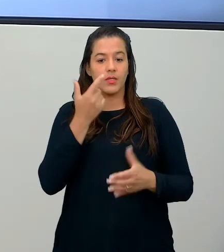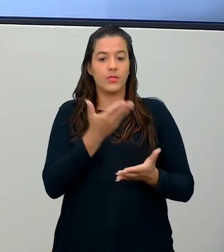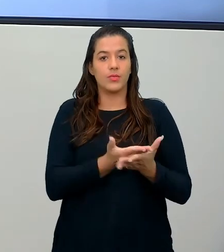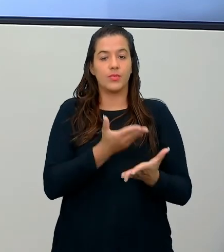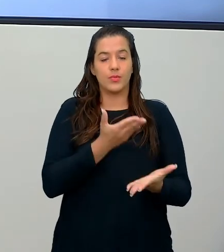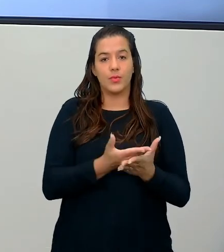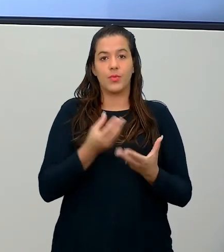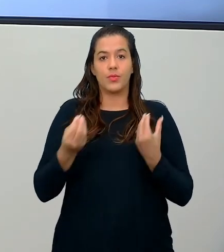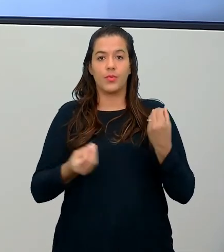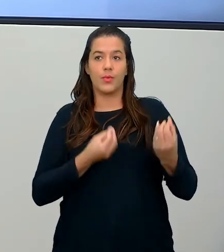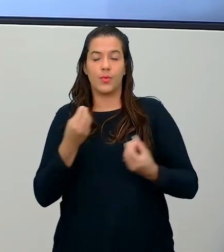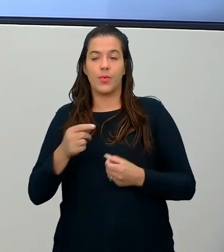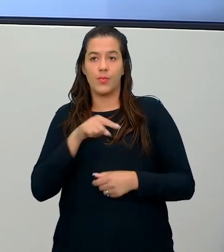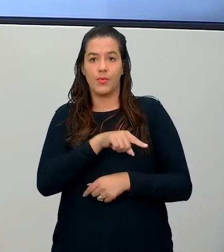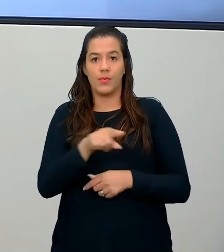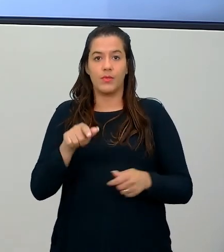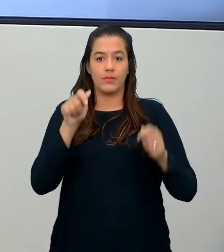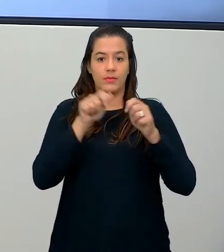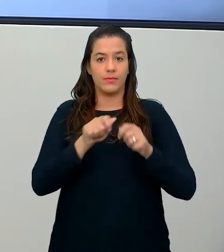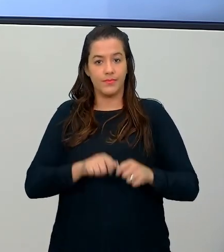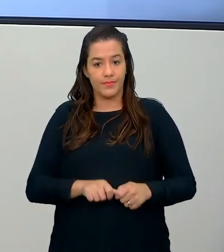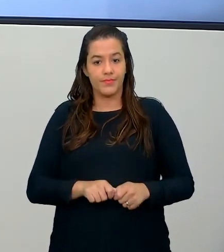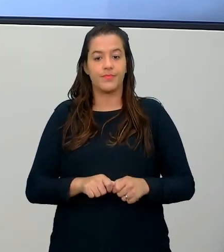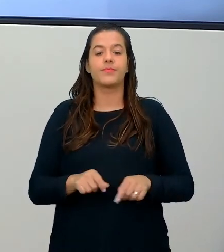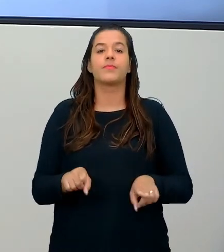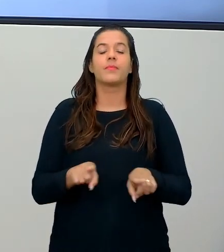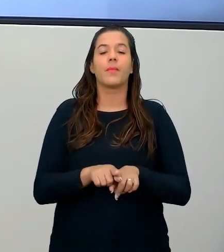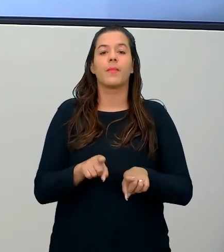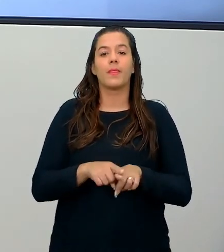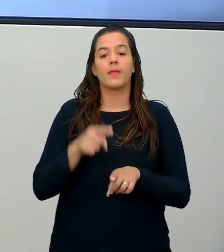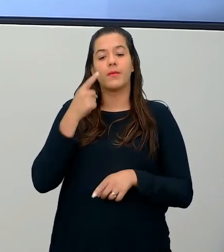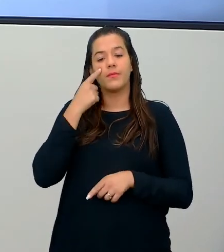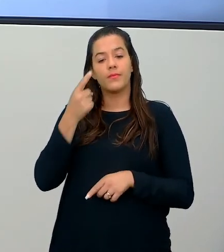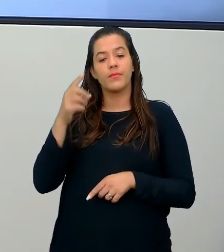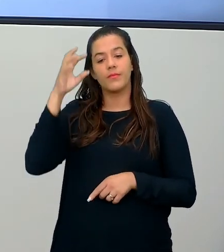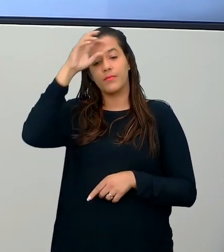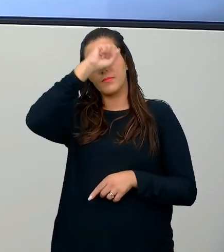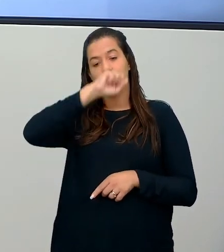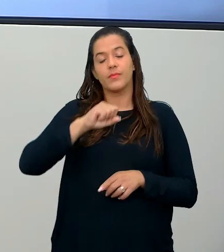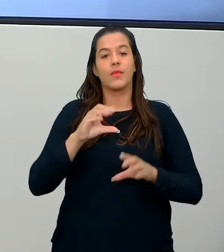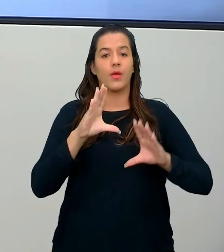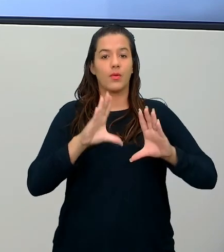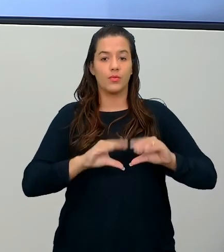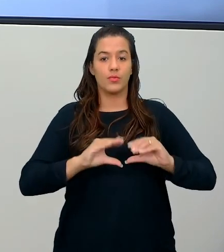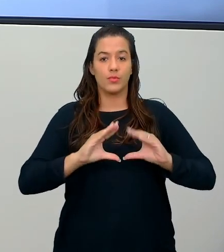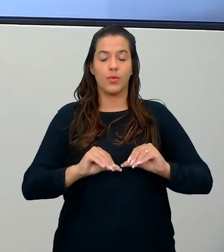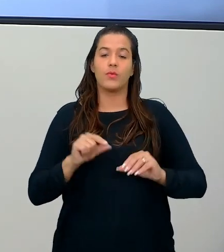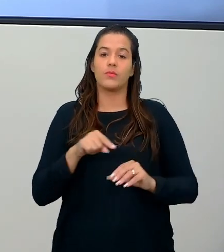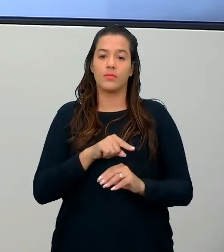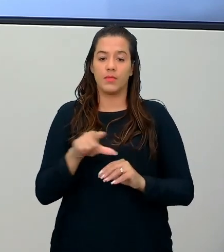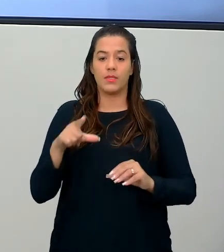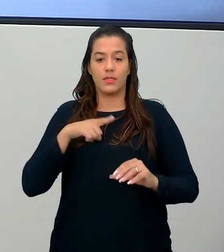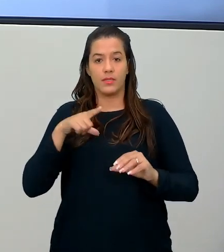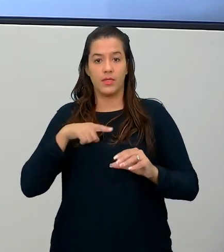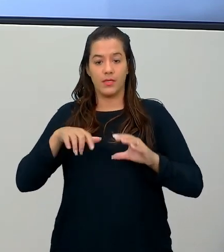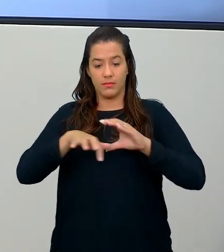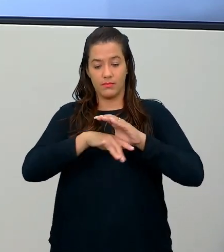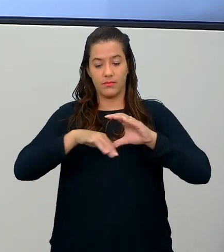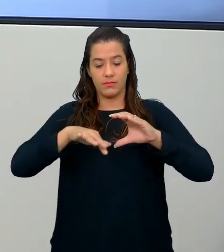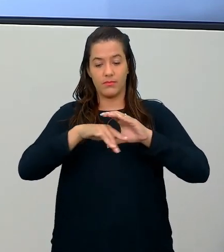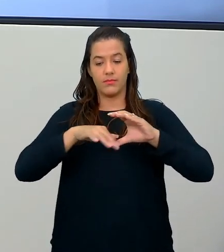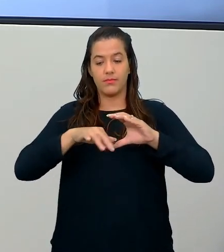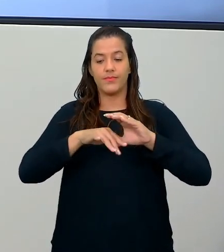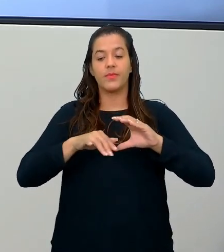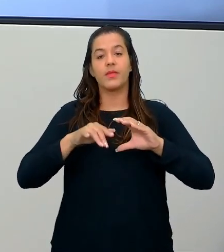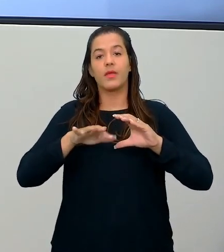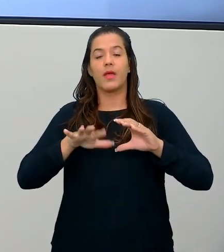como esses minerais são formados. Nós vimos também que o solo ele vai ter uma parte de água e uma parte